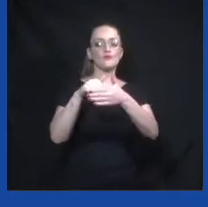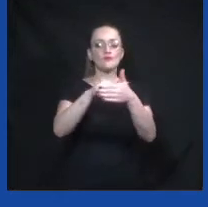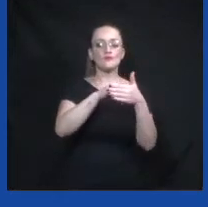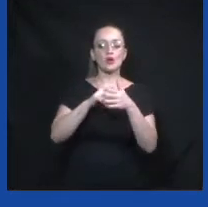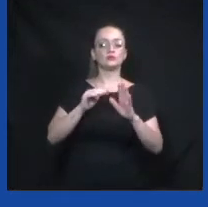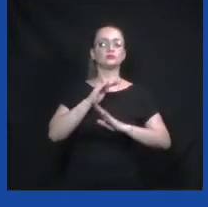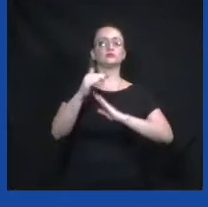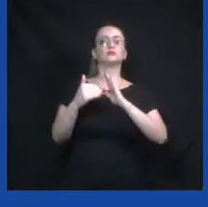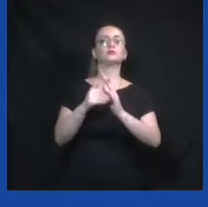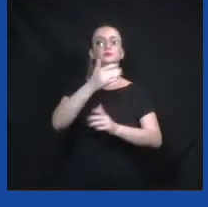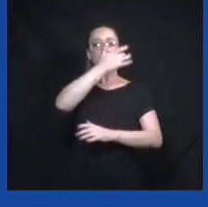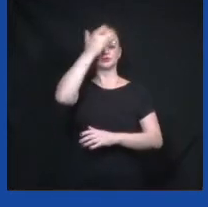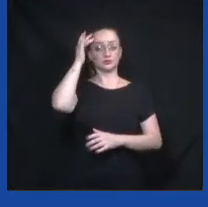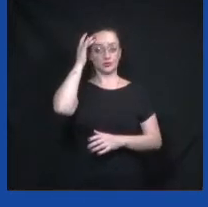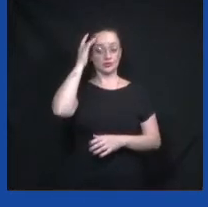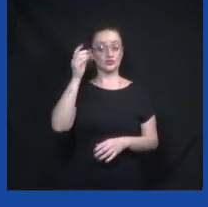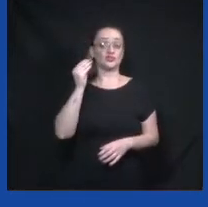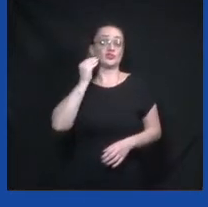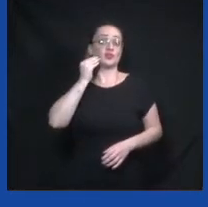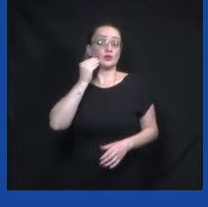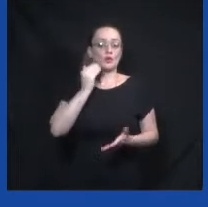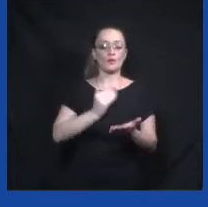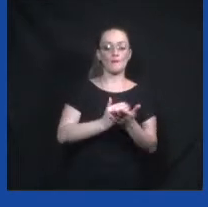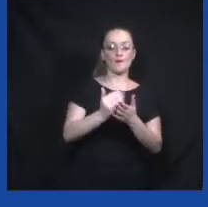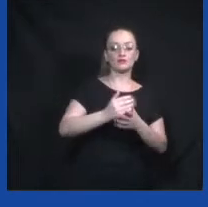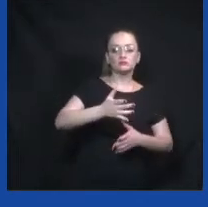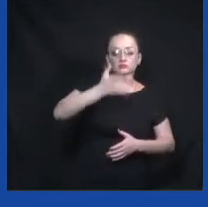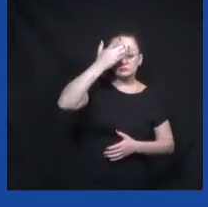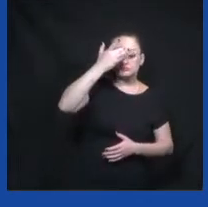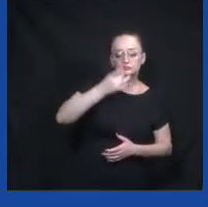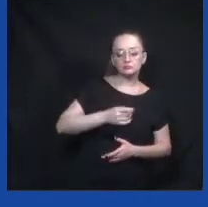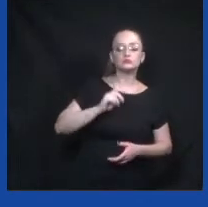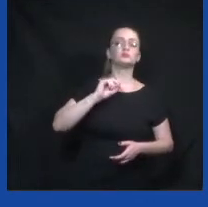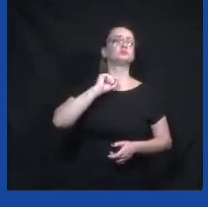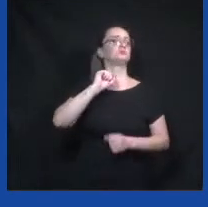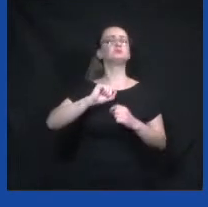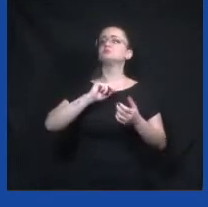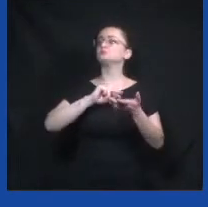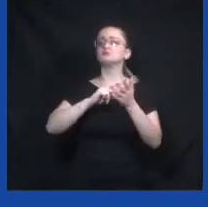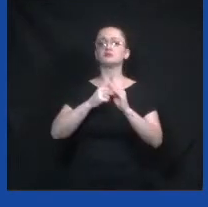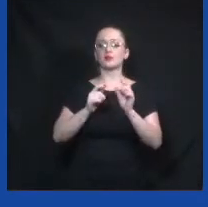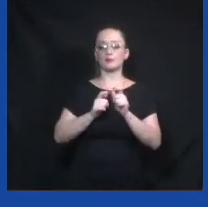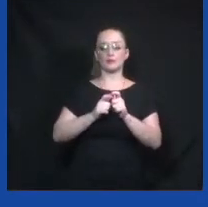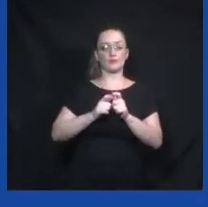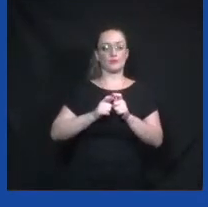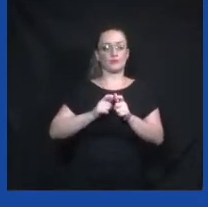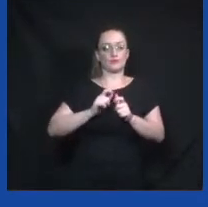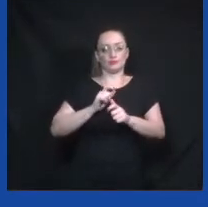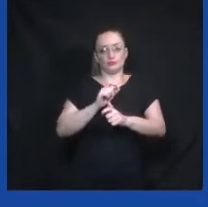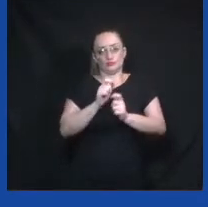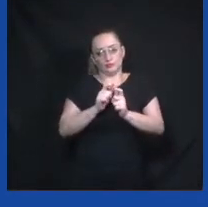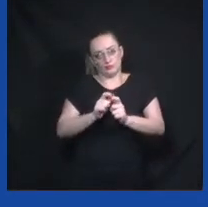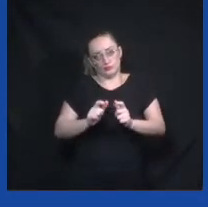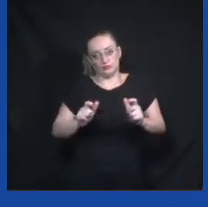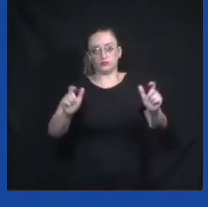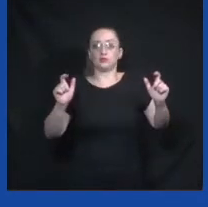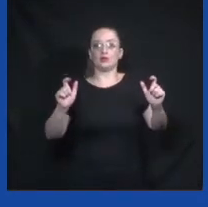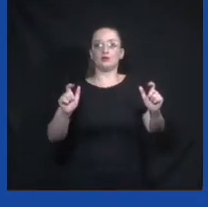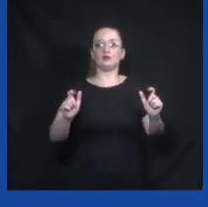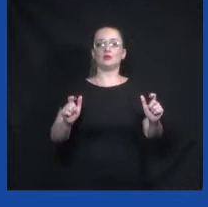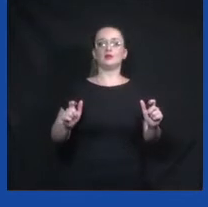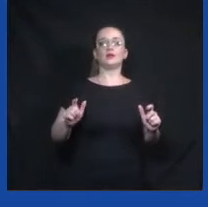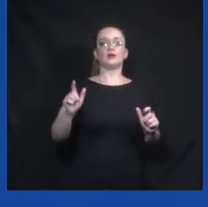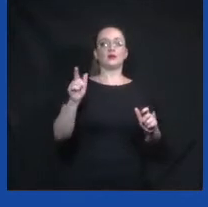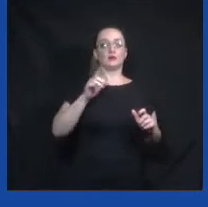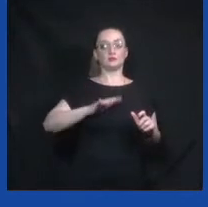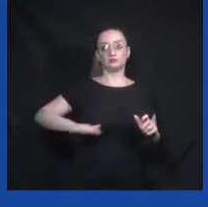ou buscamos iniciar uma compreensão do que seja a extensão do sufrágio universal para o maior